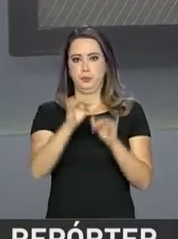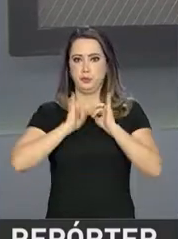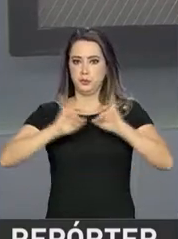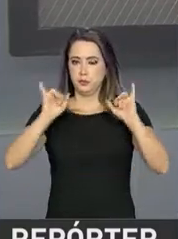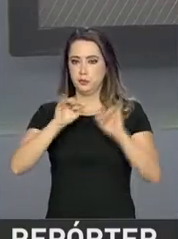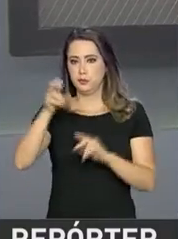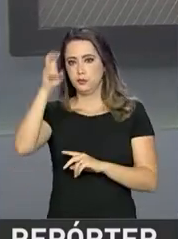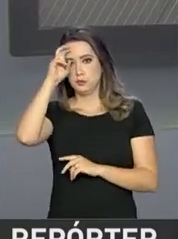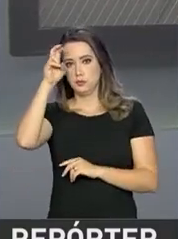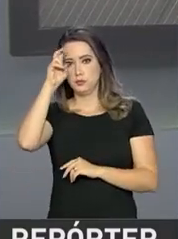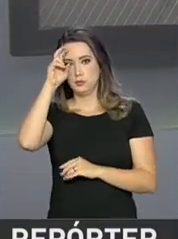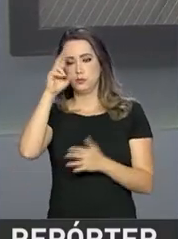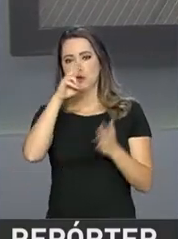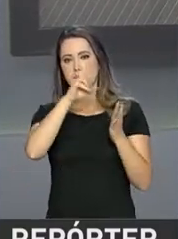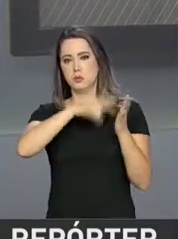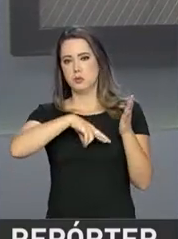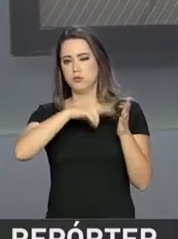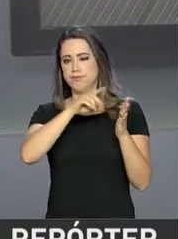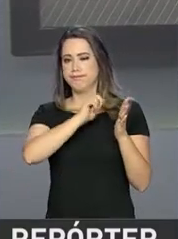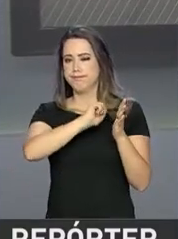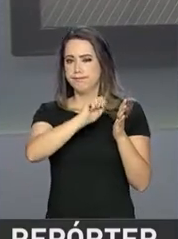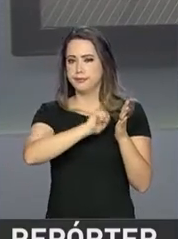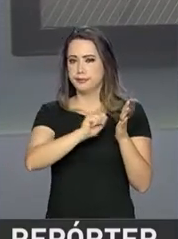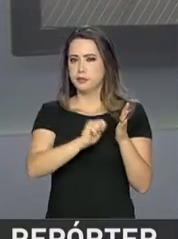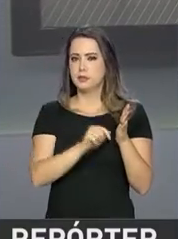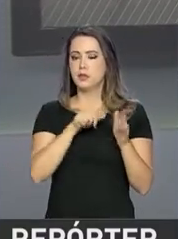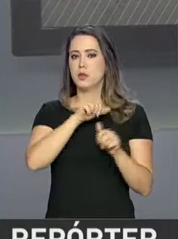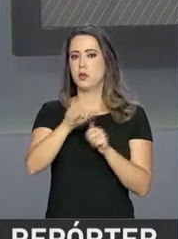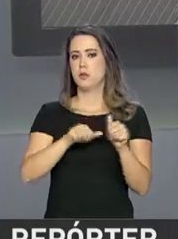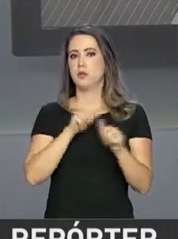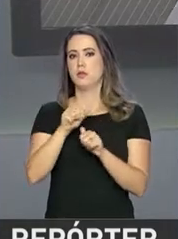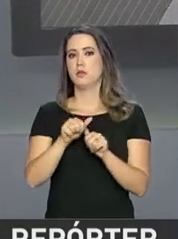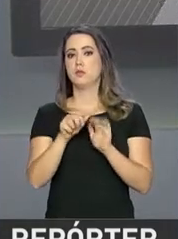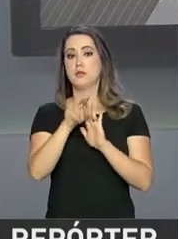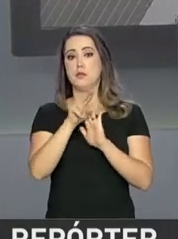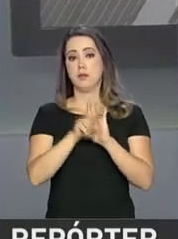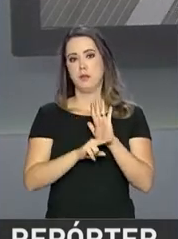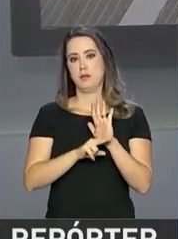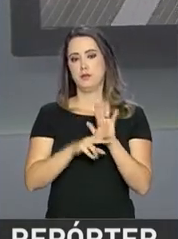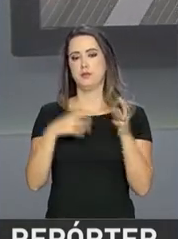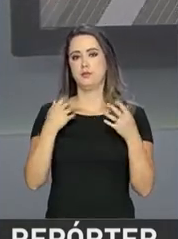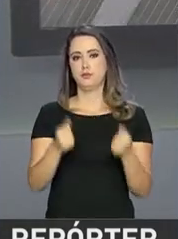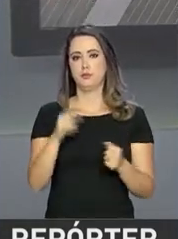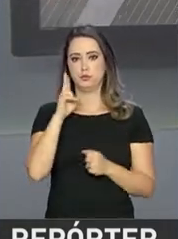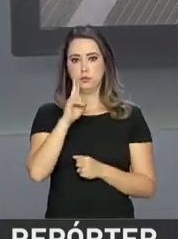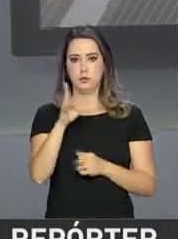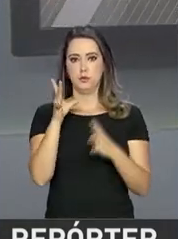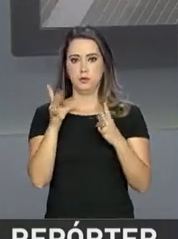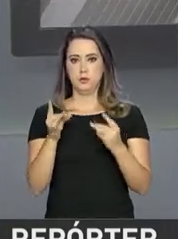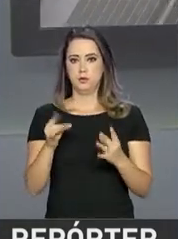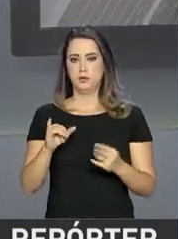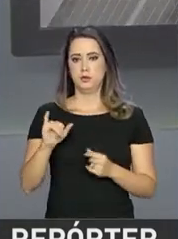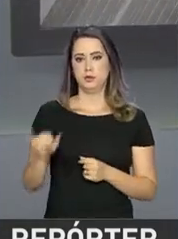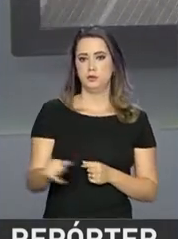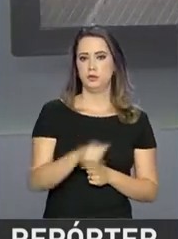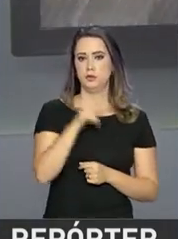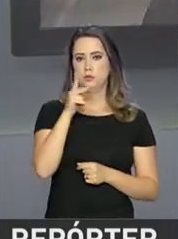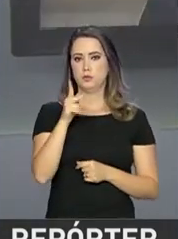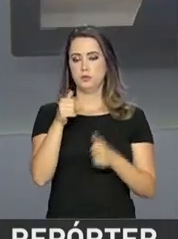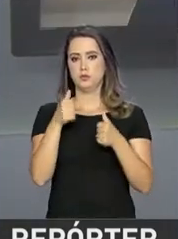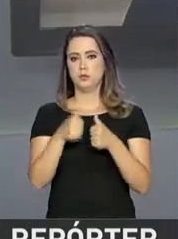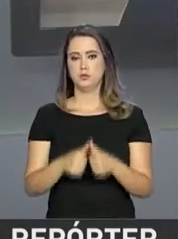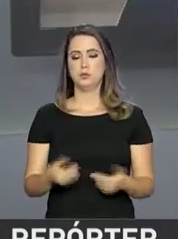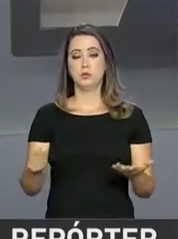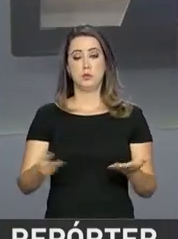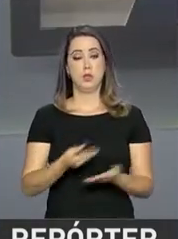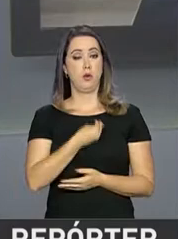publicou nesta quinta feira uma resolução que altera as normas sobre o assunto nós vamos saber mais detalhes com o repórter joão pedro neto que está